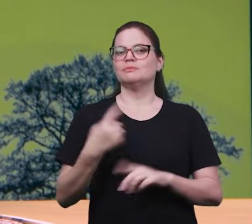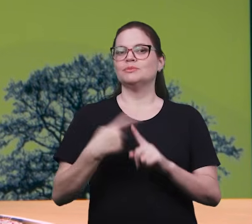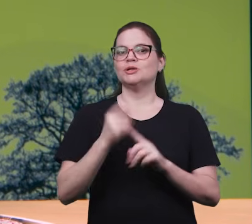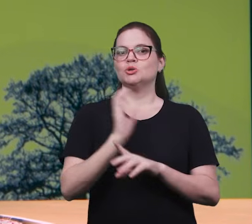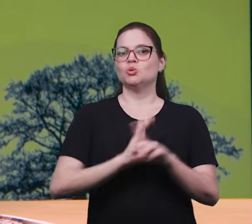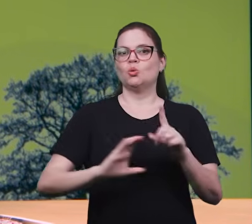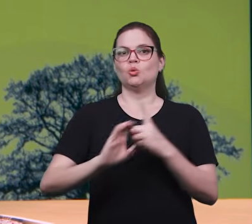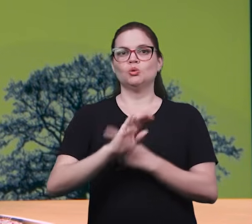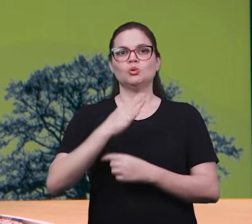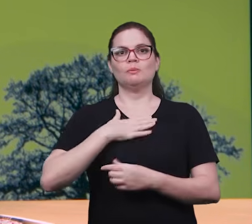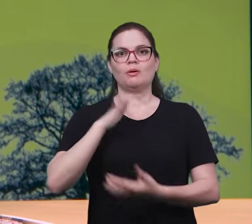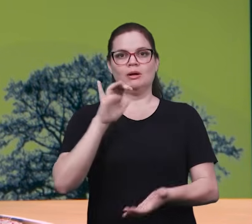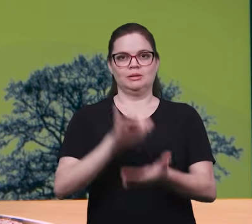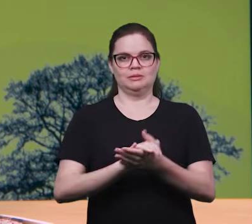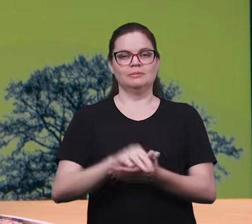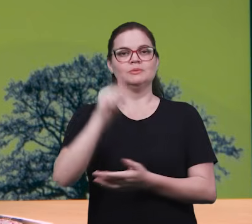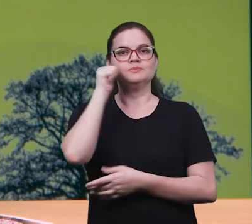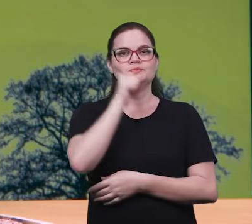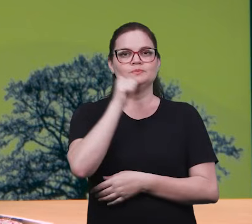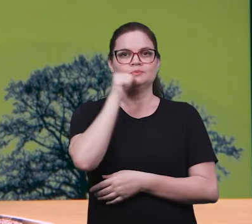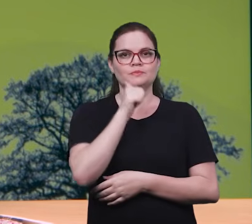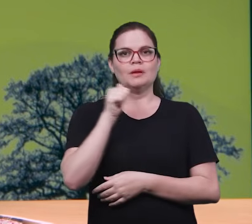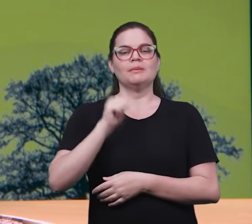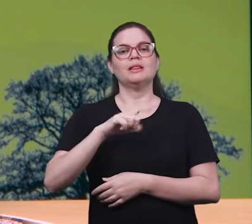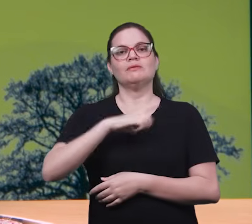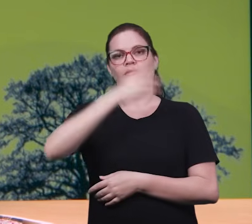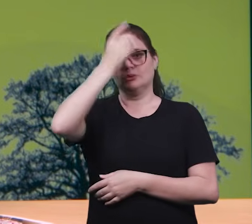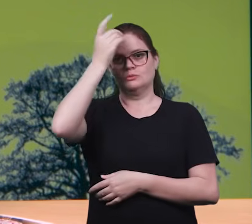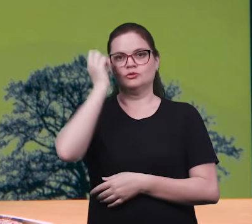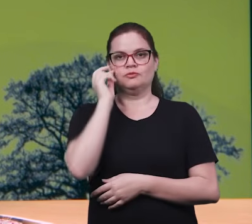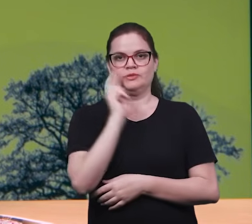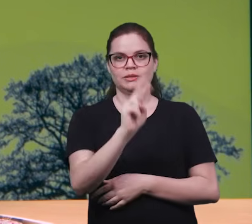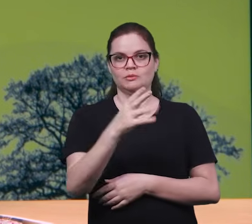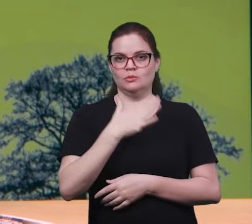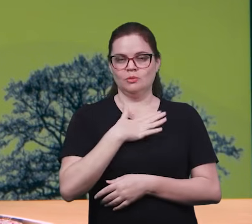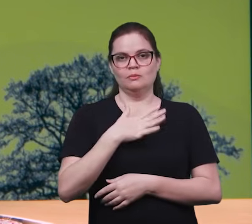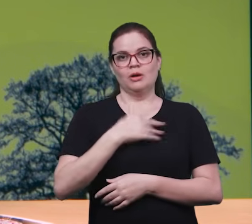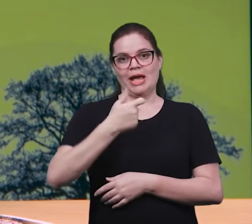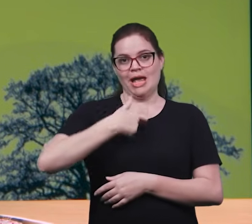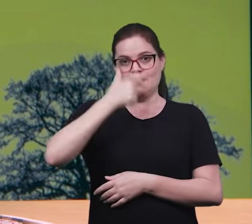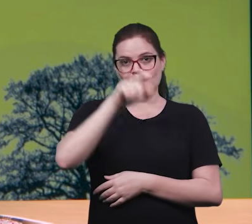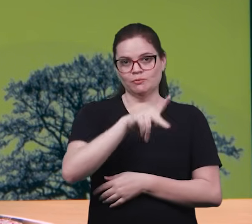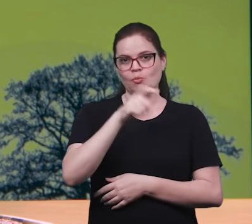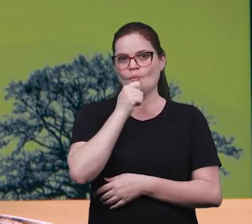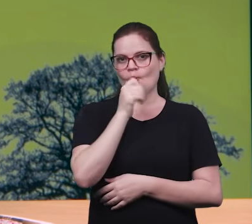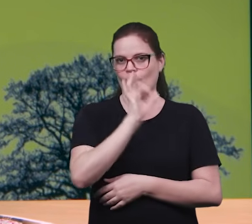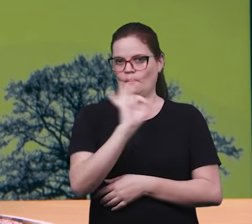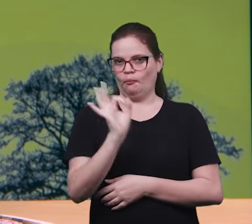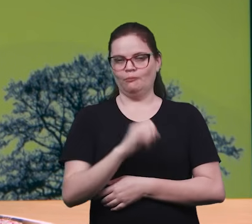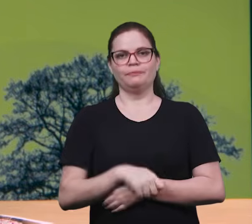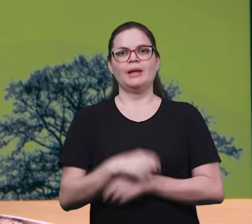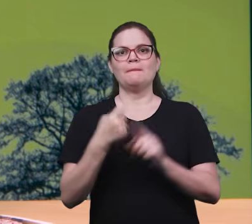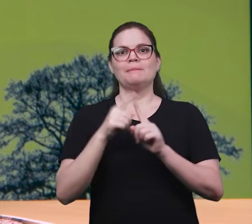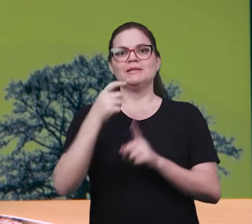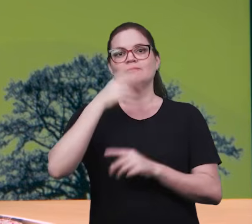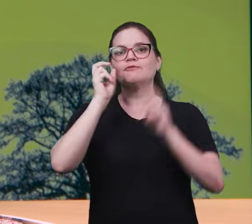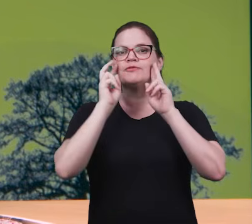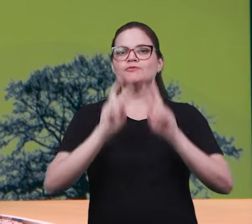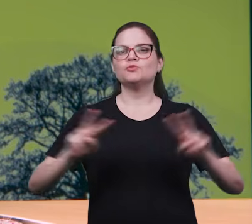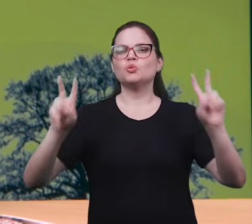irmã teve uma visão comigo. Eu não era professora ainda, e ela me via em um vagão de trem, no vagão principal.